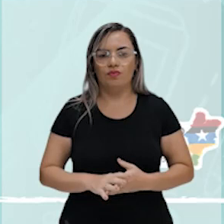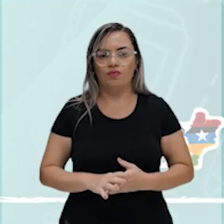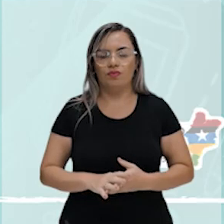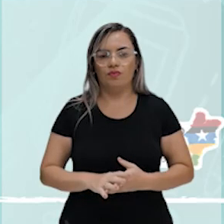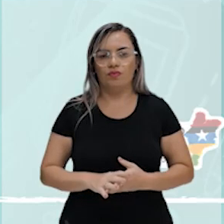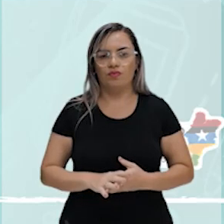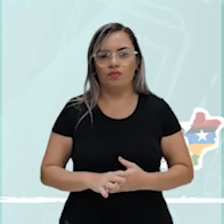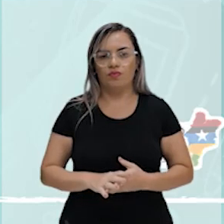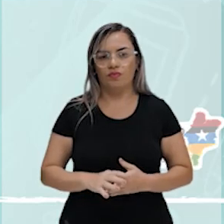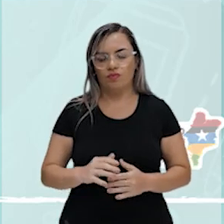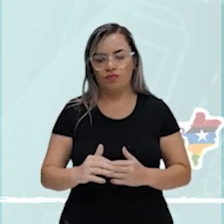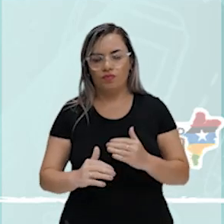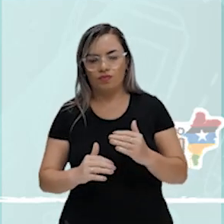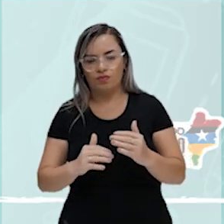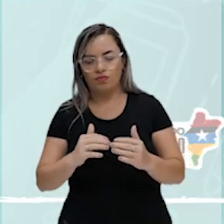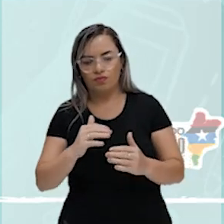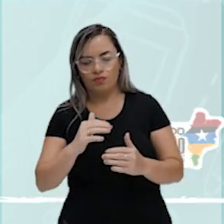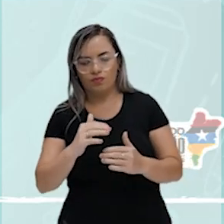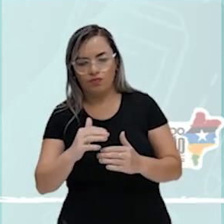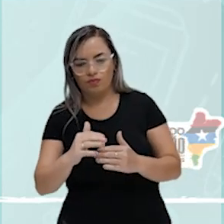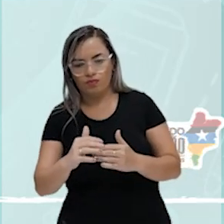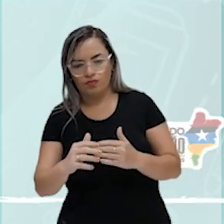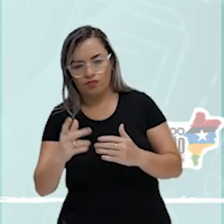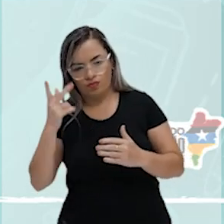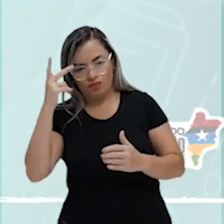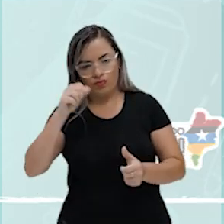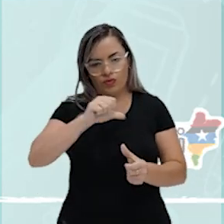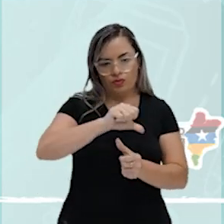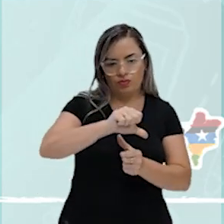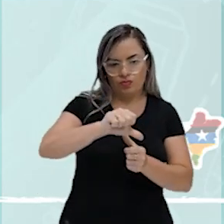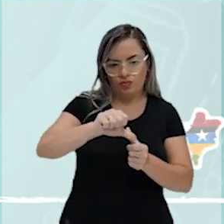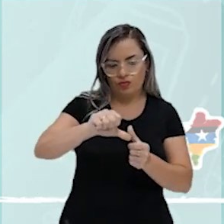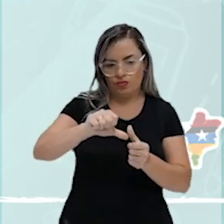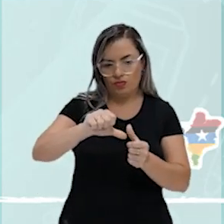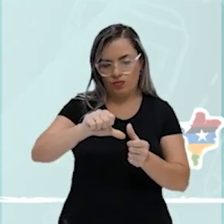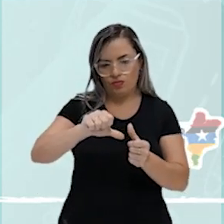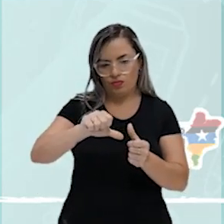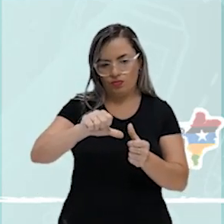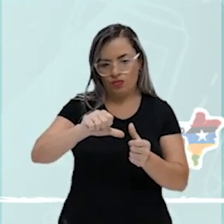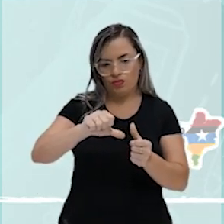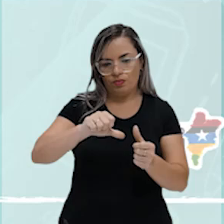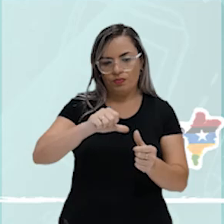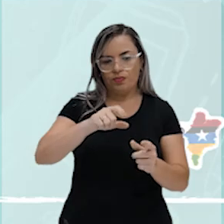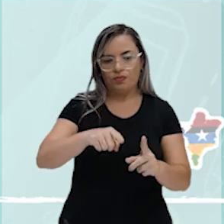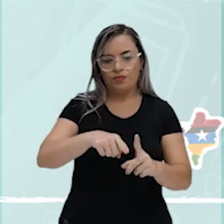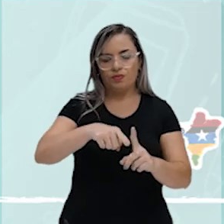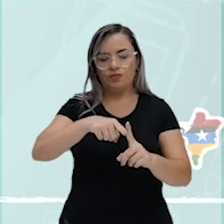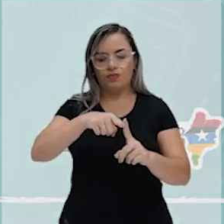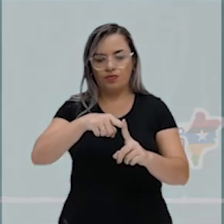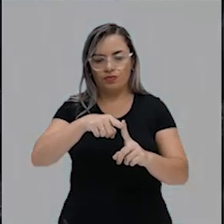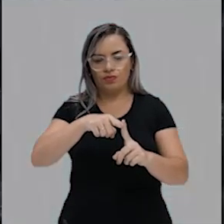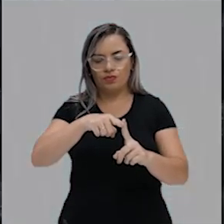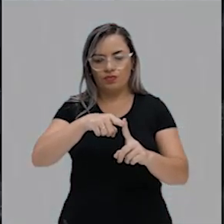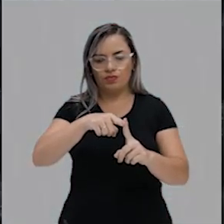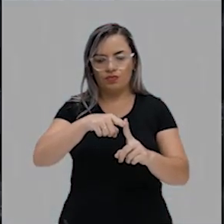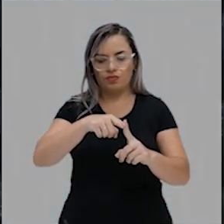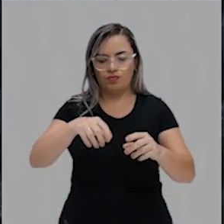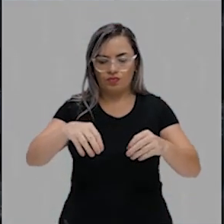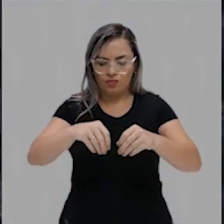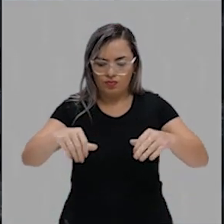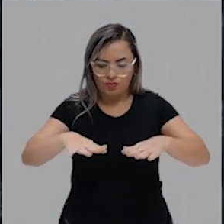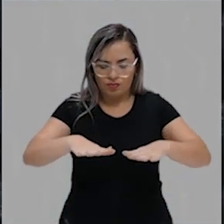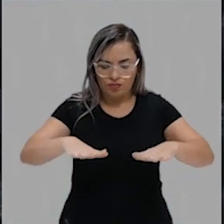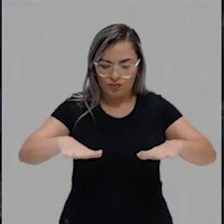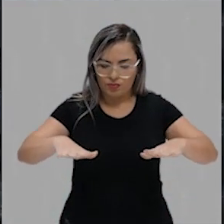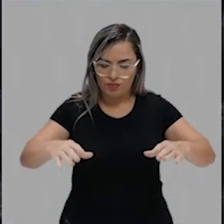Durante o processo natural de convecção, como é que ocorre? Próximo ao solo, o